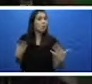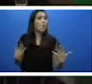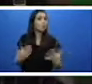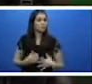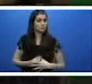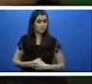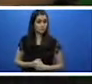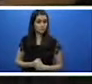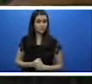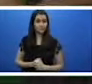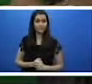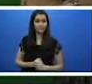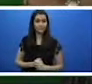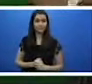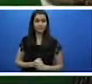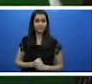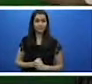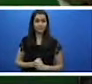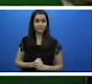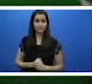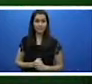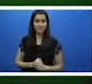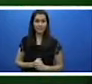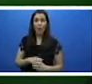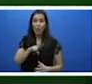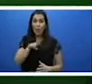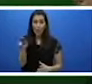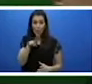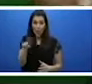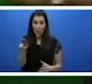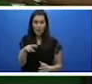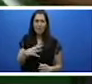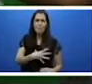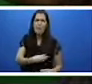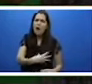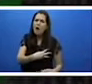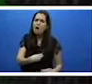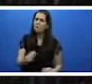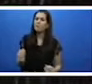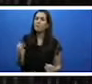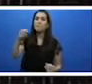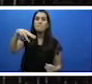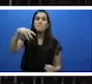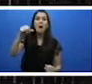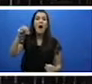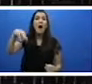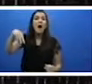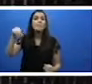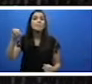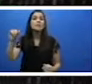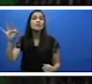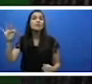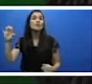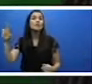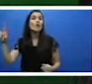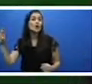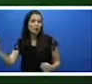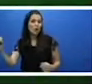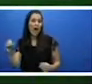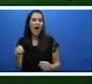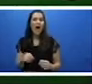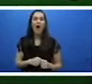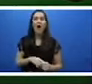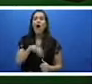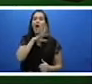sobre eles, sobre os mamíferos. São chamados de mamíferos, tá? Os animais que foram agrupados